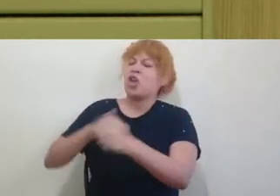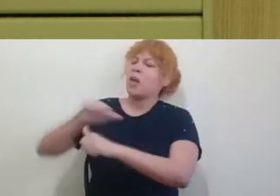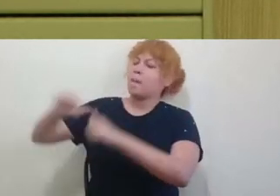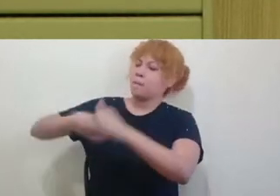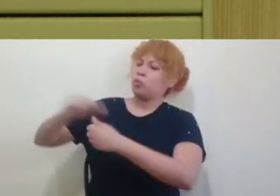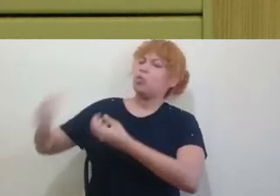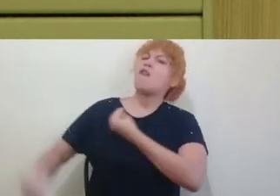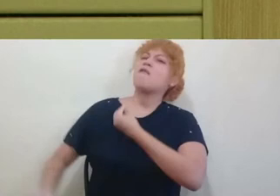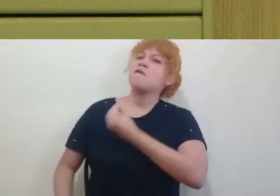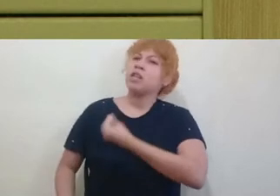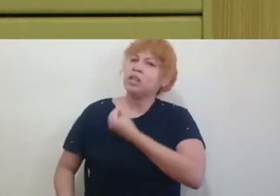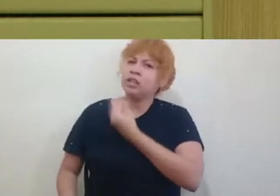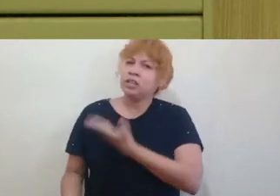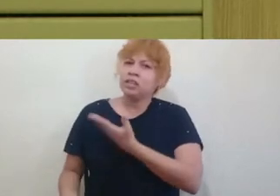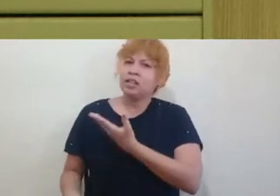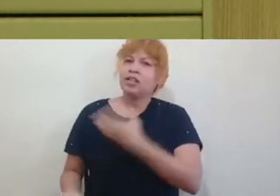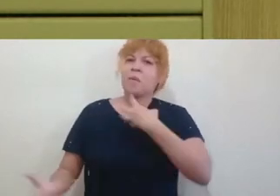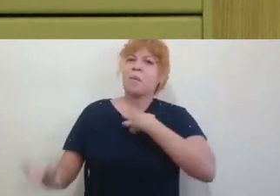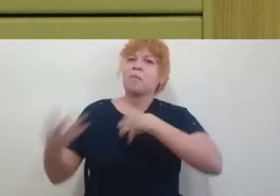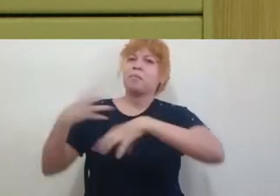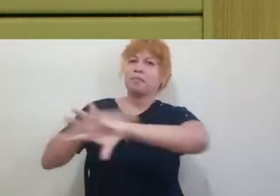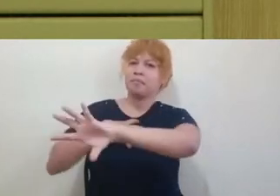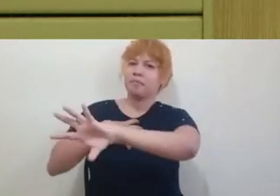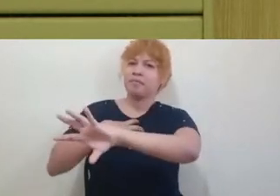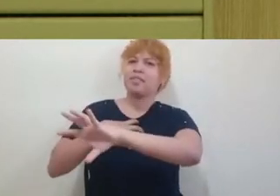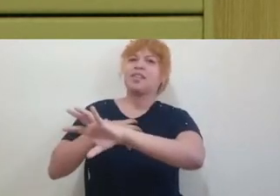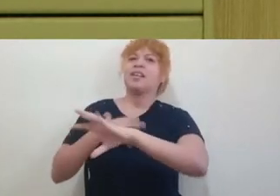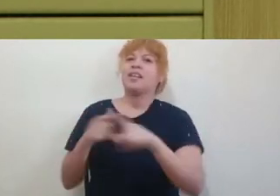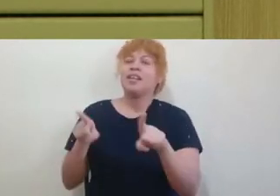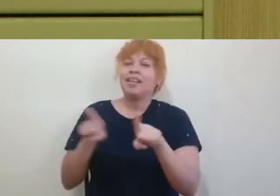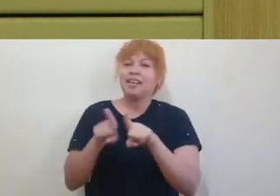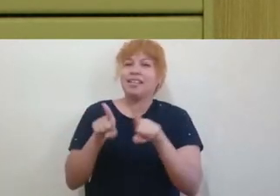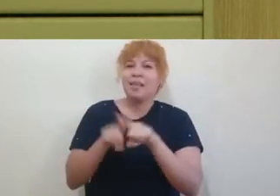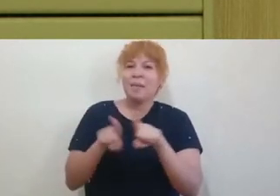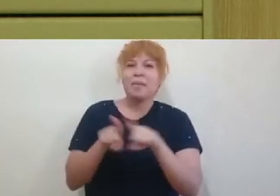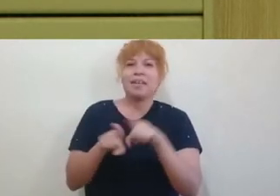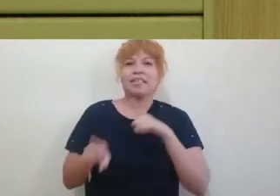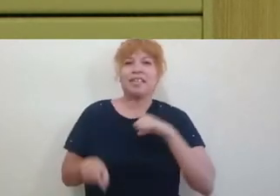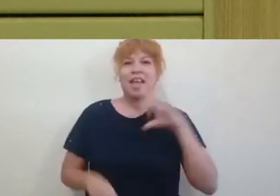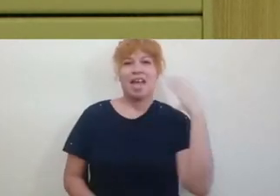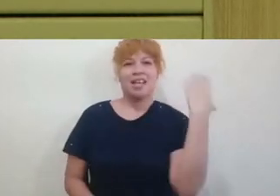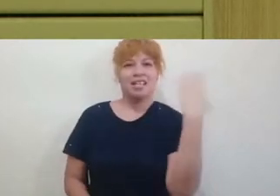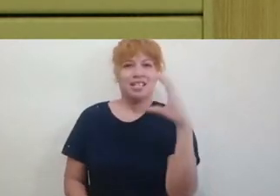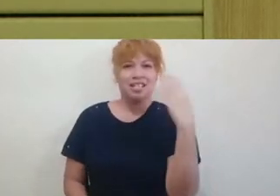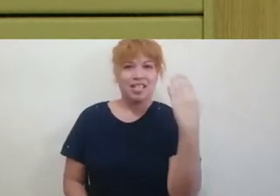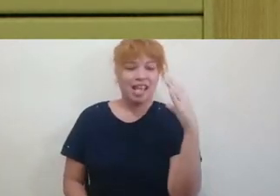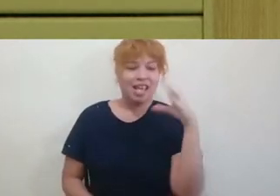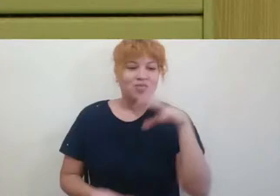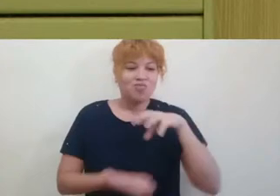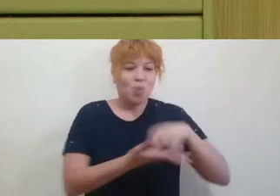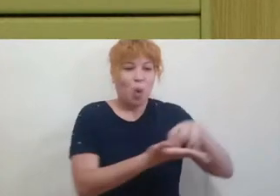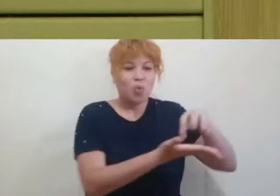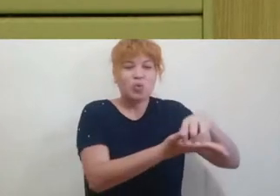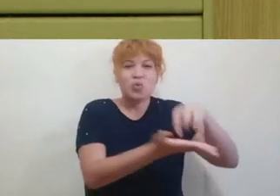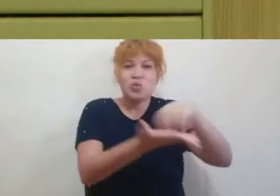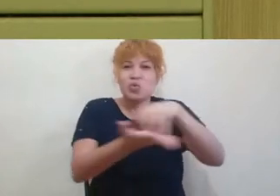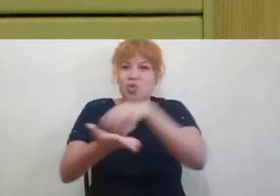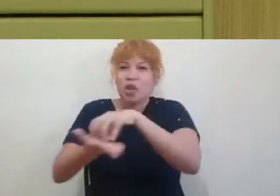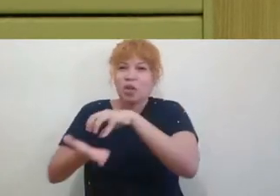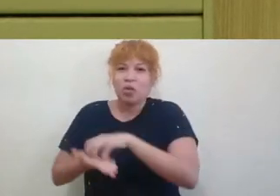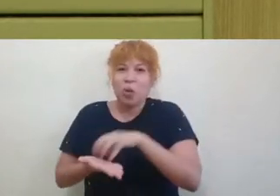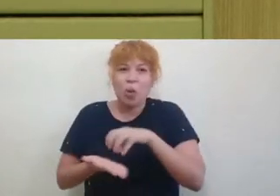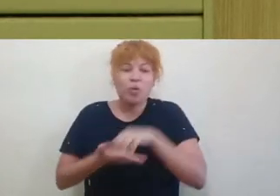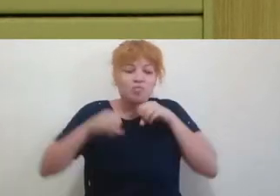agora festejando, parabenizando, recebendo os parabéns por esse momento tão feliz que é